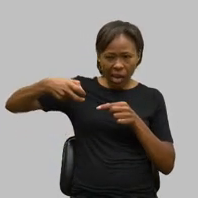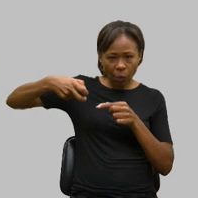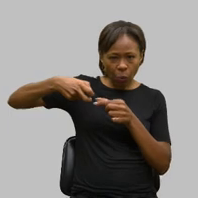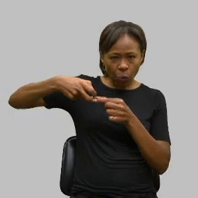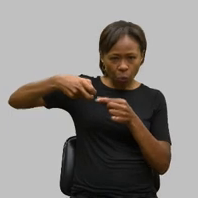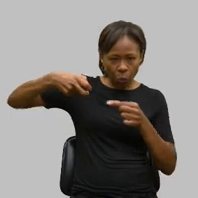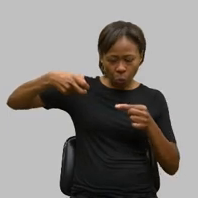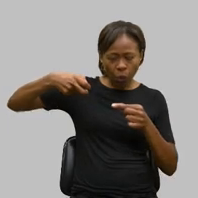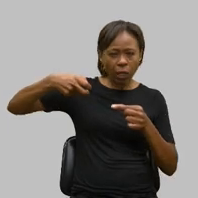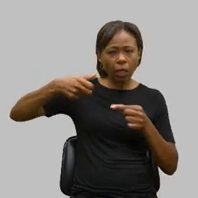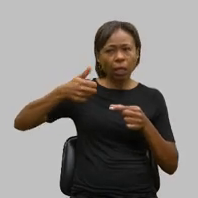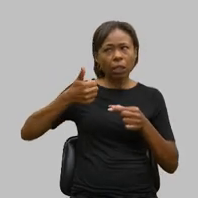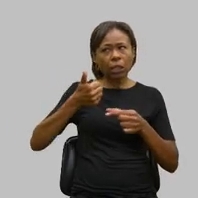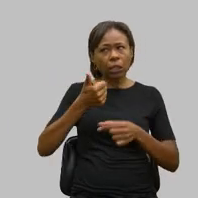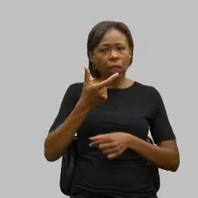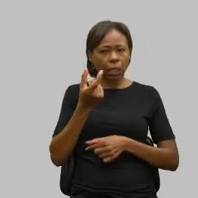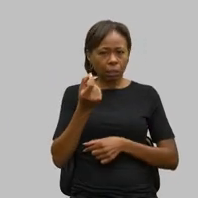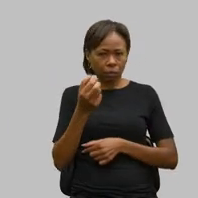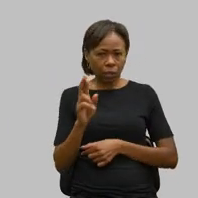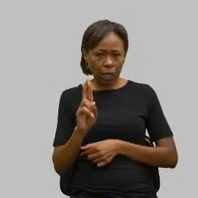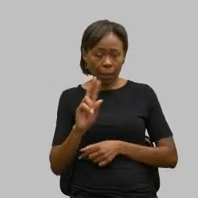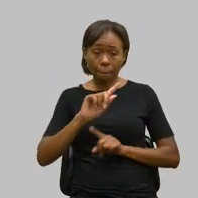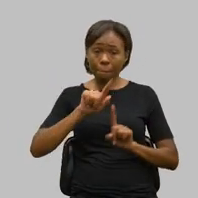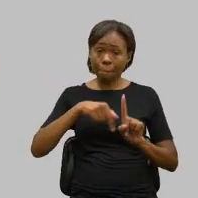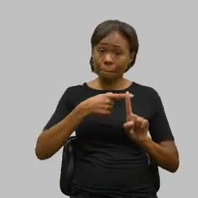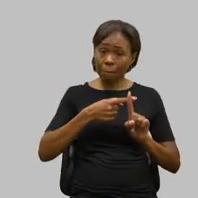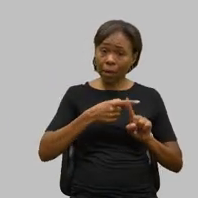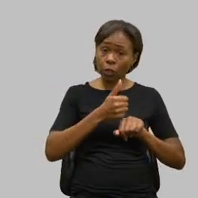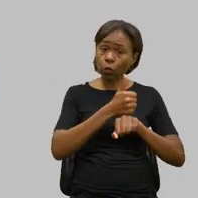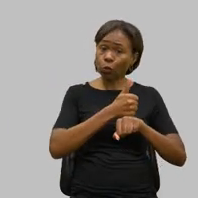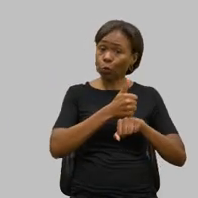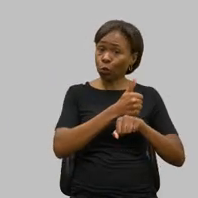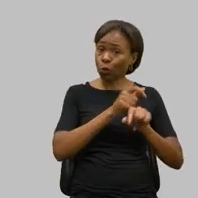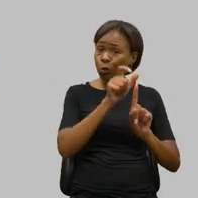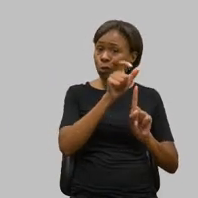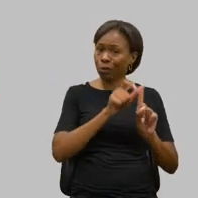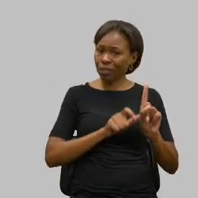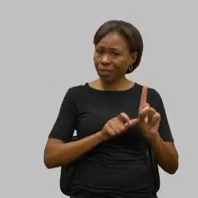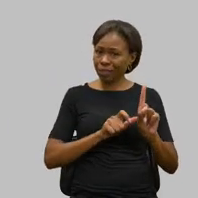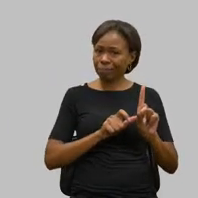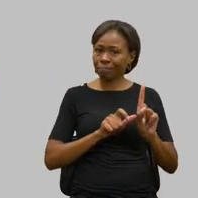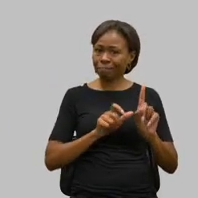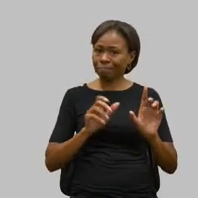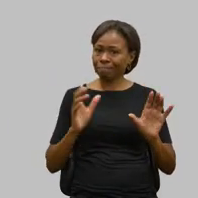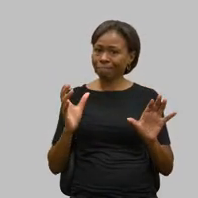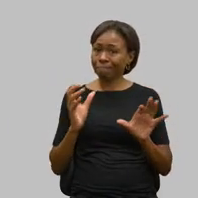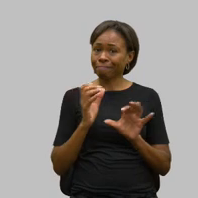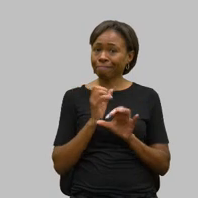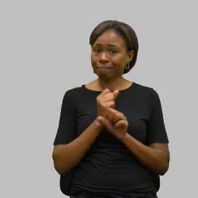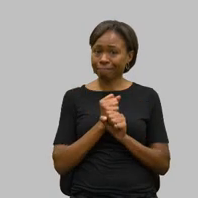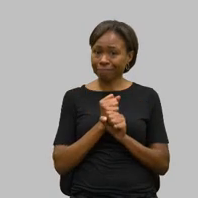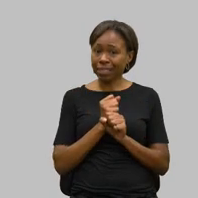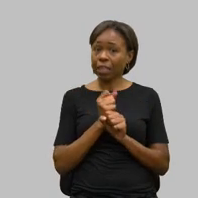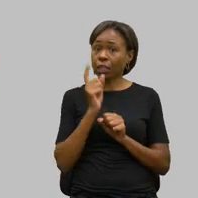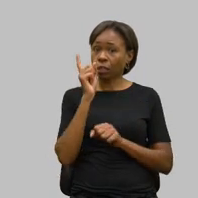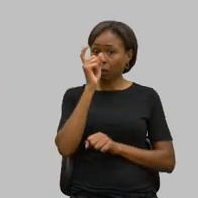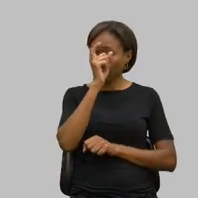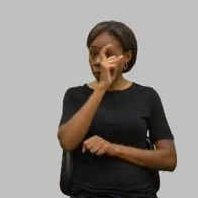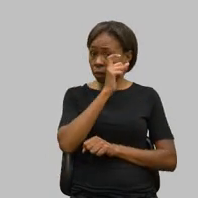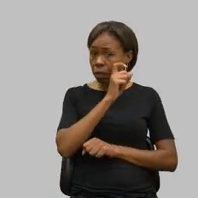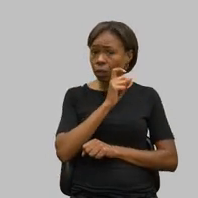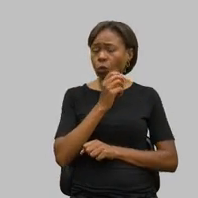Mais o profissional. Quer dizer, a conta é dificílima de fechar aonde